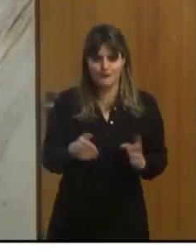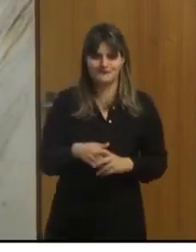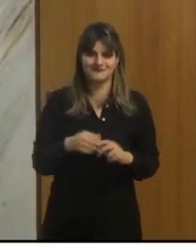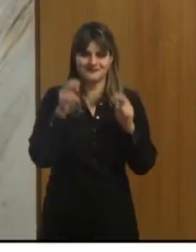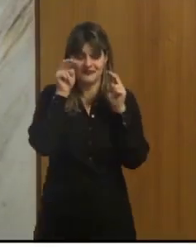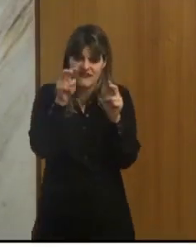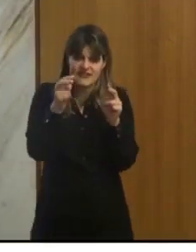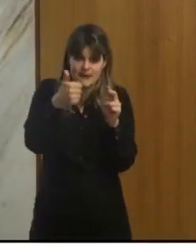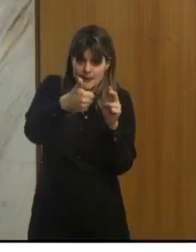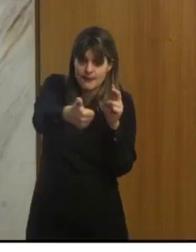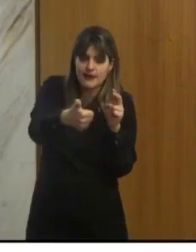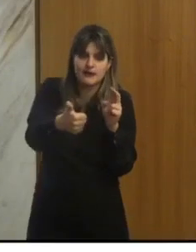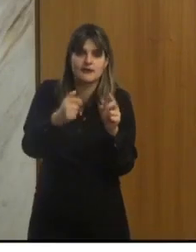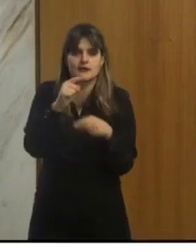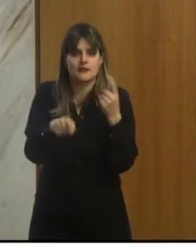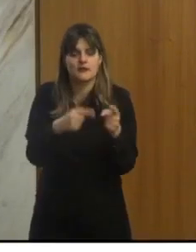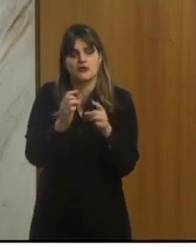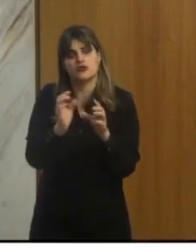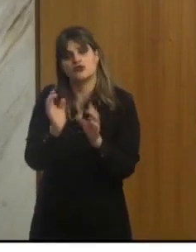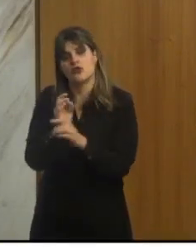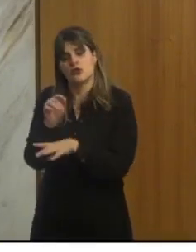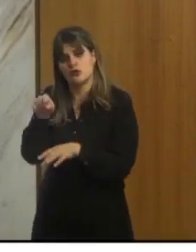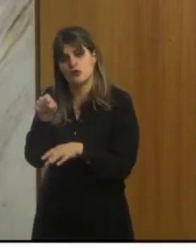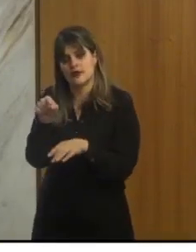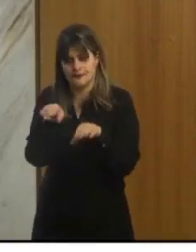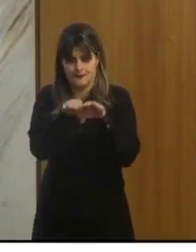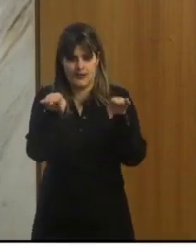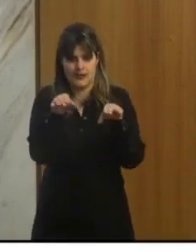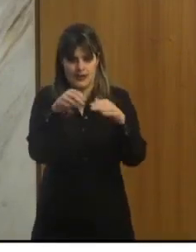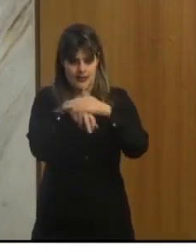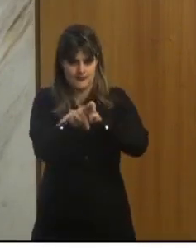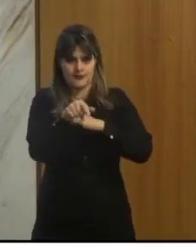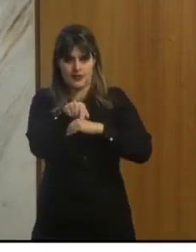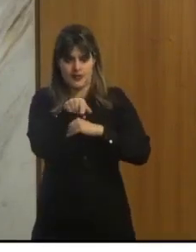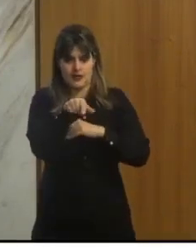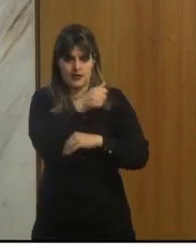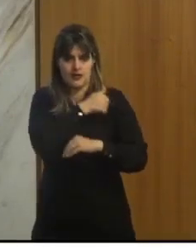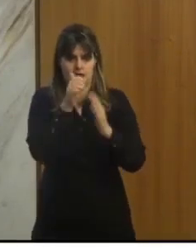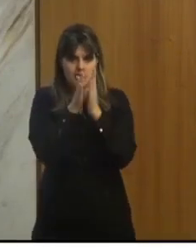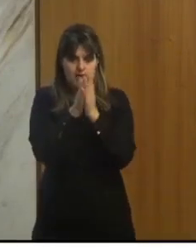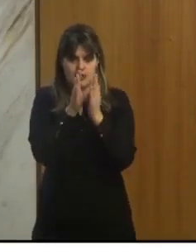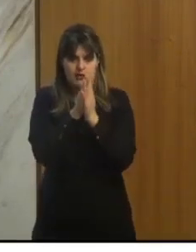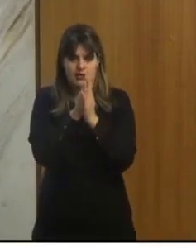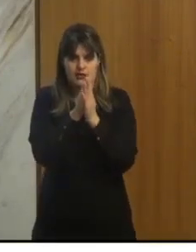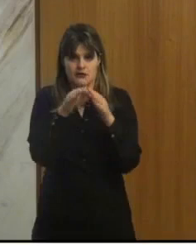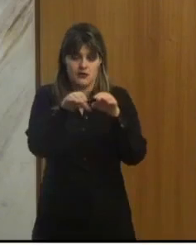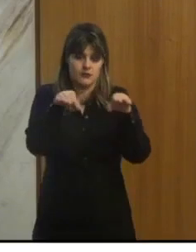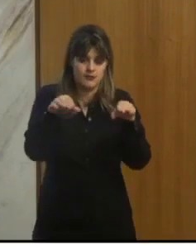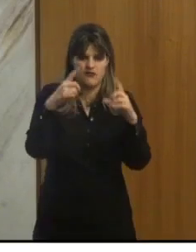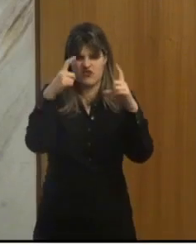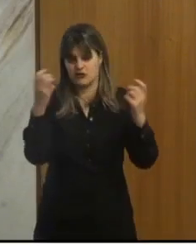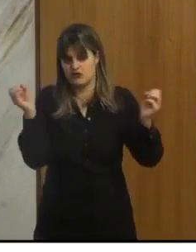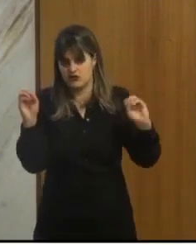Vê-se muito bem. Aqui outra parte onde se vê a tribuna da Igreja da Misericórdia, que foi inserida, assim como um púlpito, que não há aqui numa